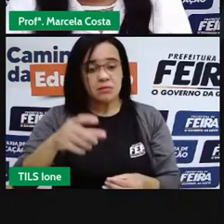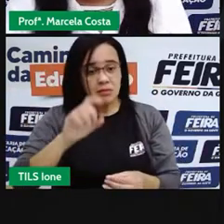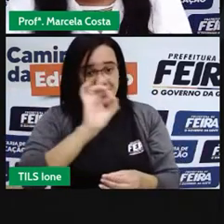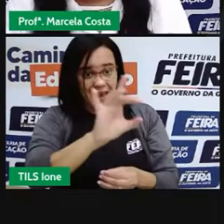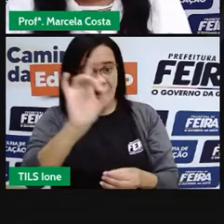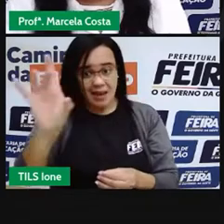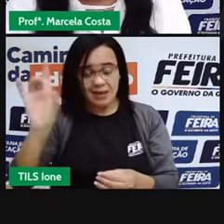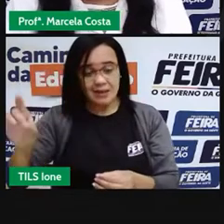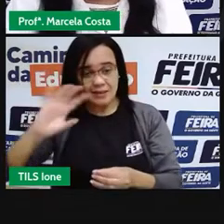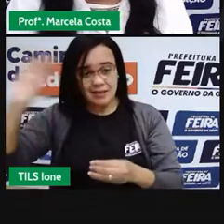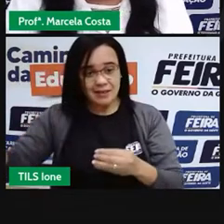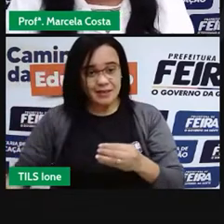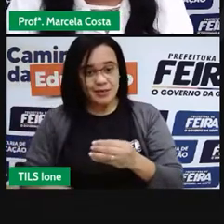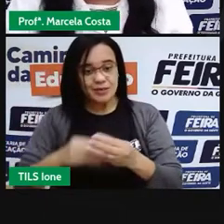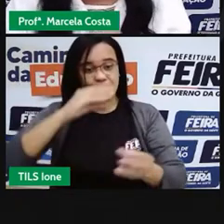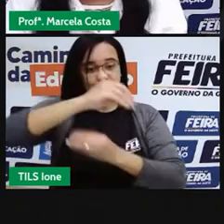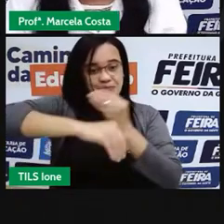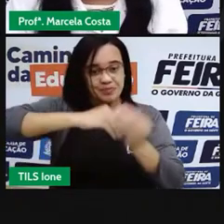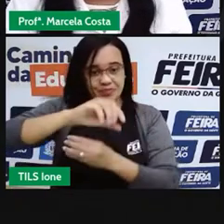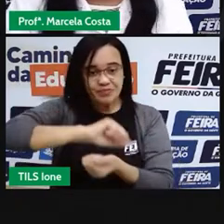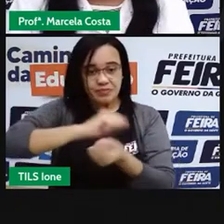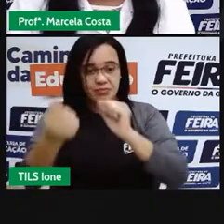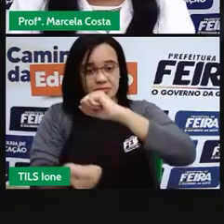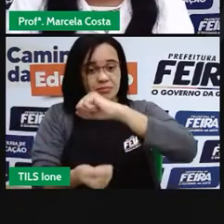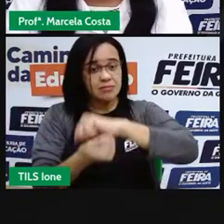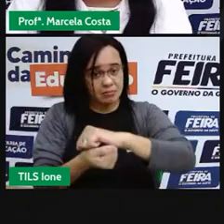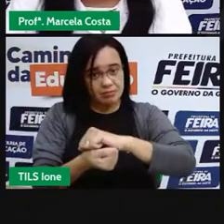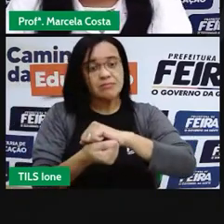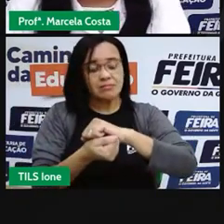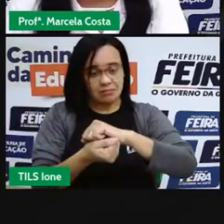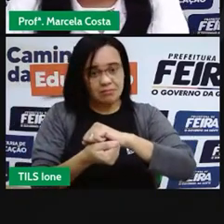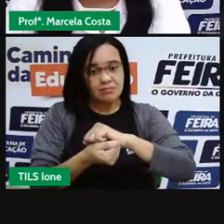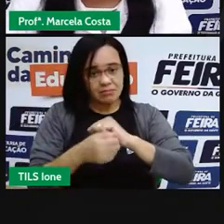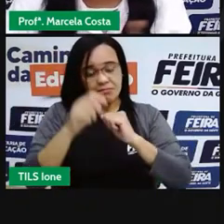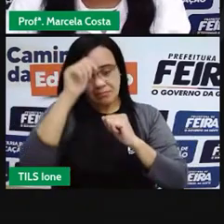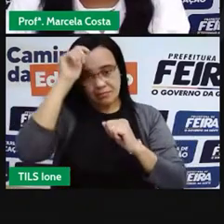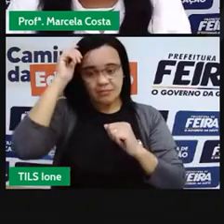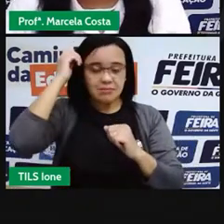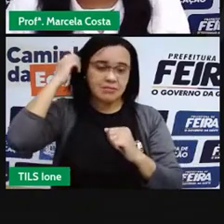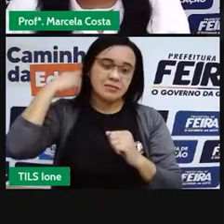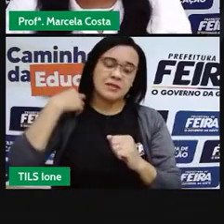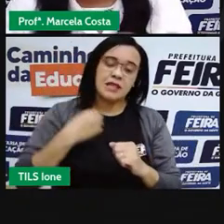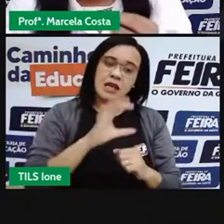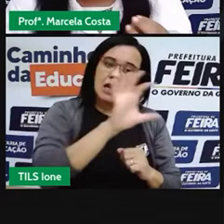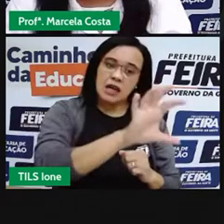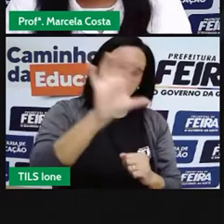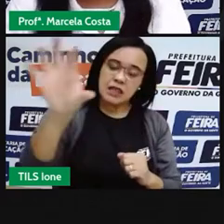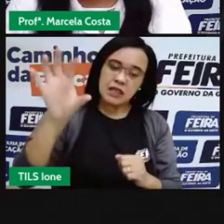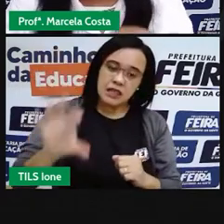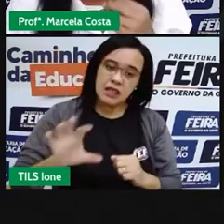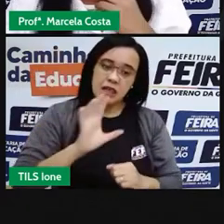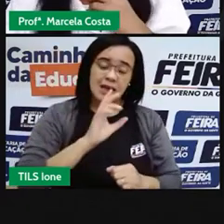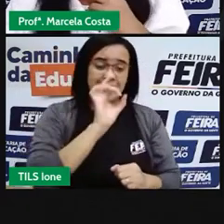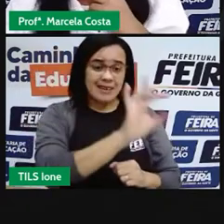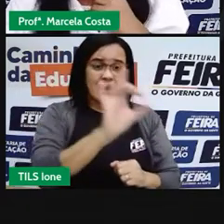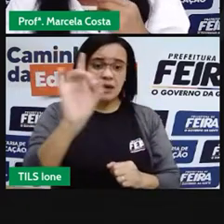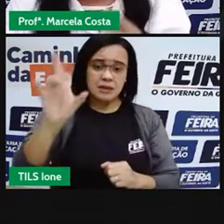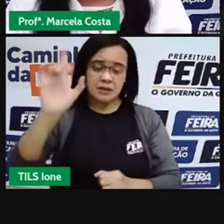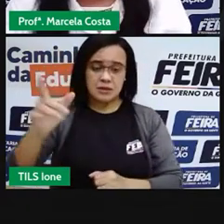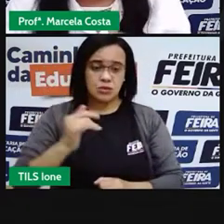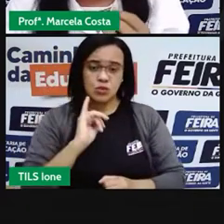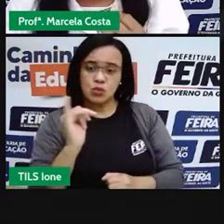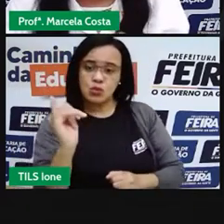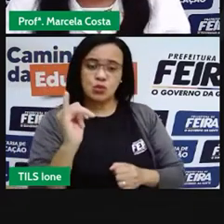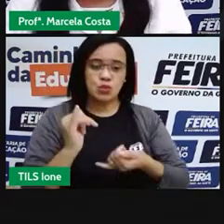do Saci Pererê, por exemplo, ela pode ser contada de uma forma diferente de uma região para outra, embora